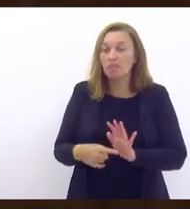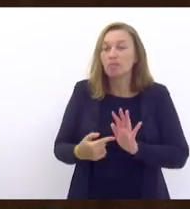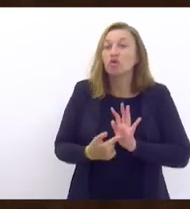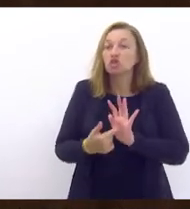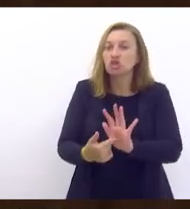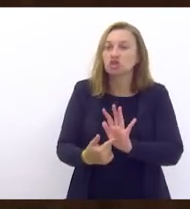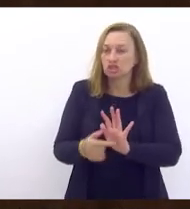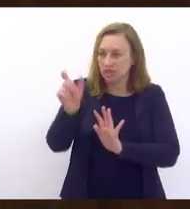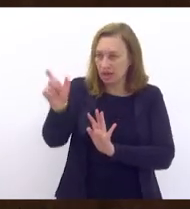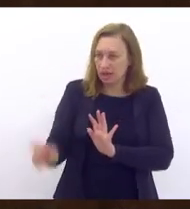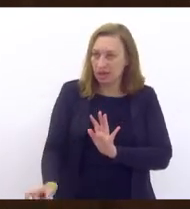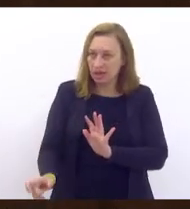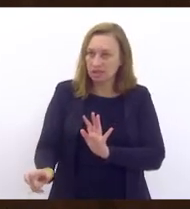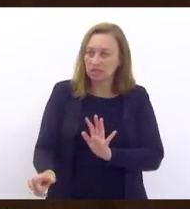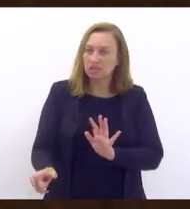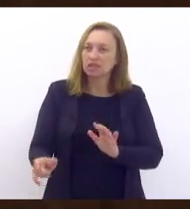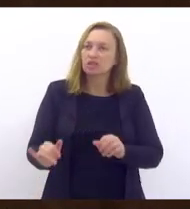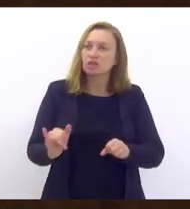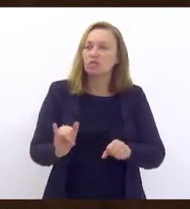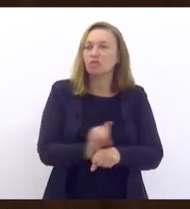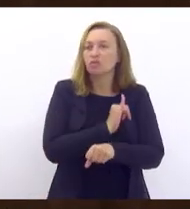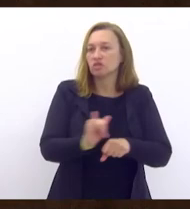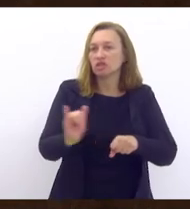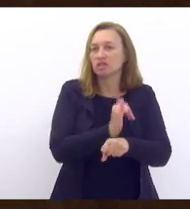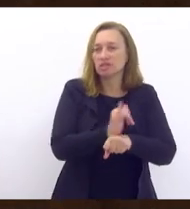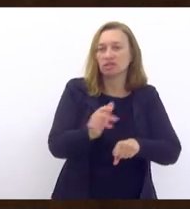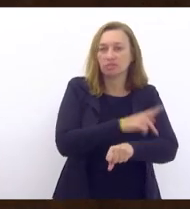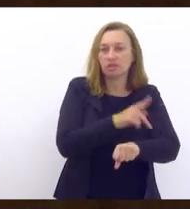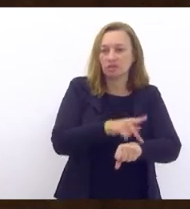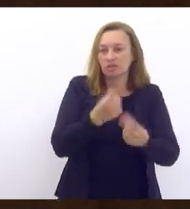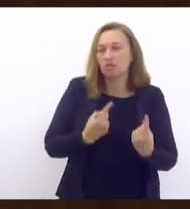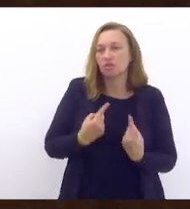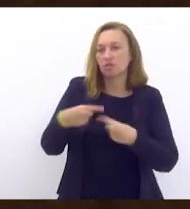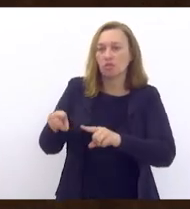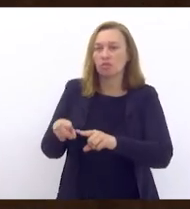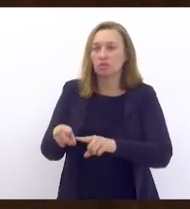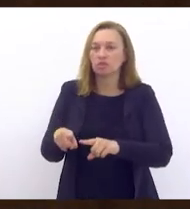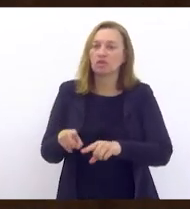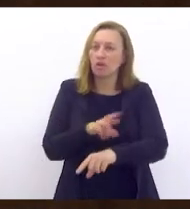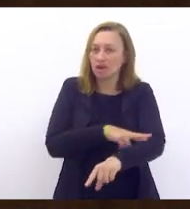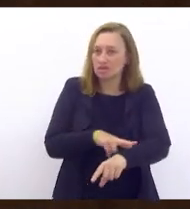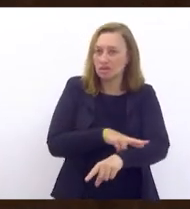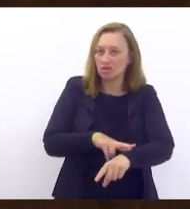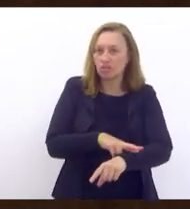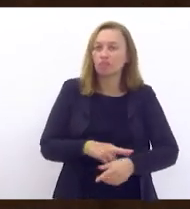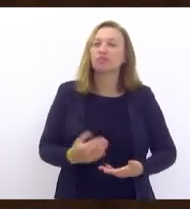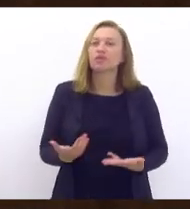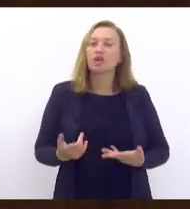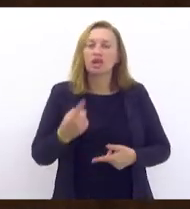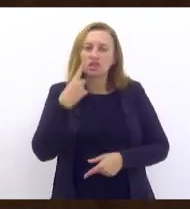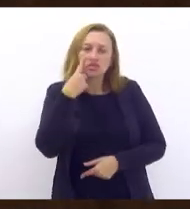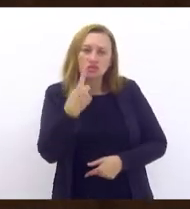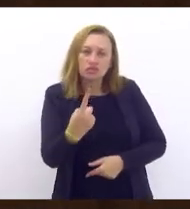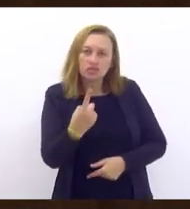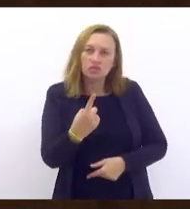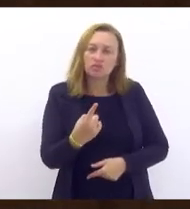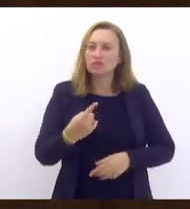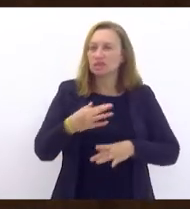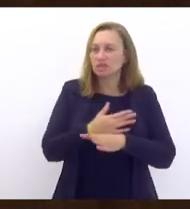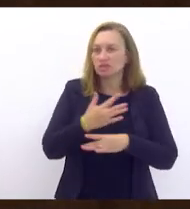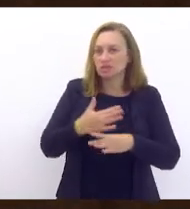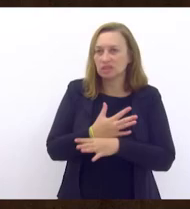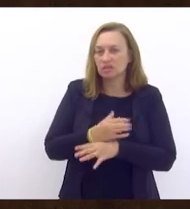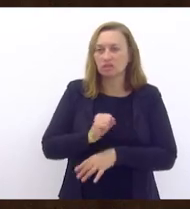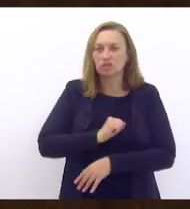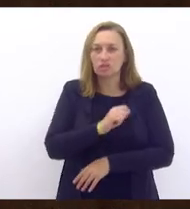formas pedagógicas da gente combater o racismo recreativo. Recentemente, nós vimos, na cidade de